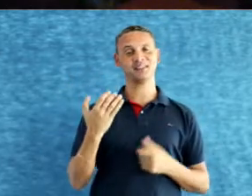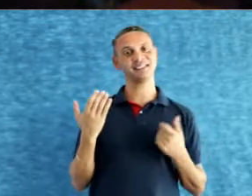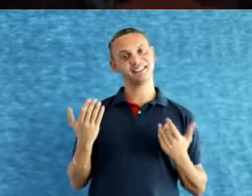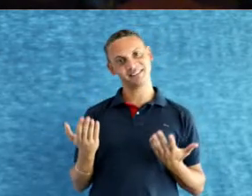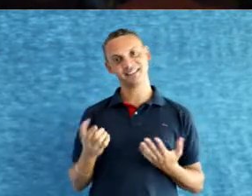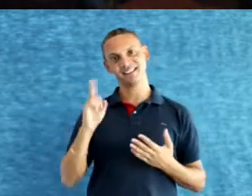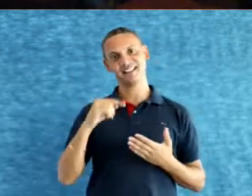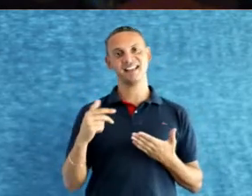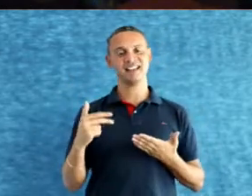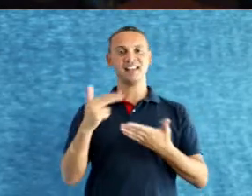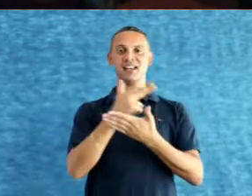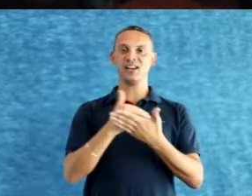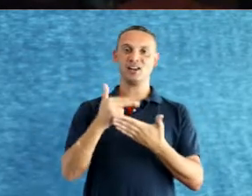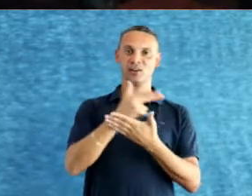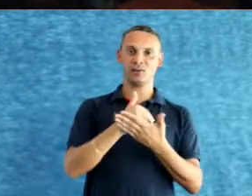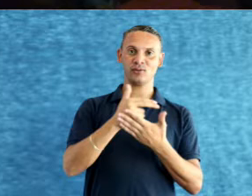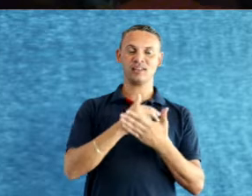Isabel Gondim.